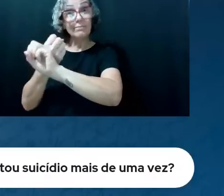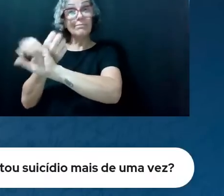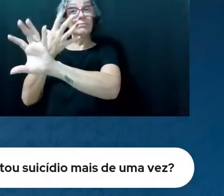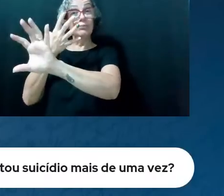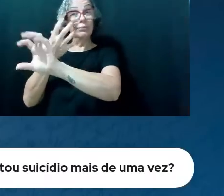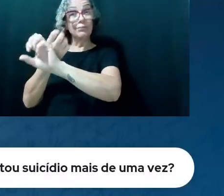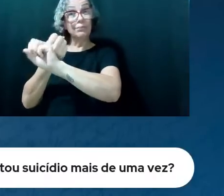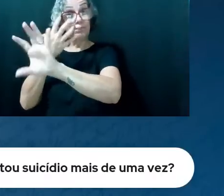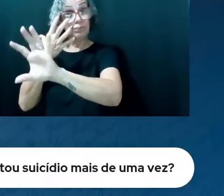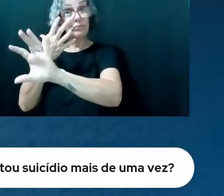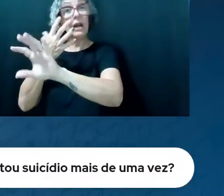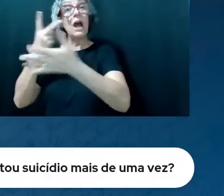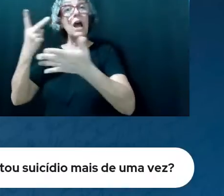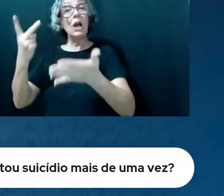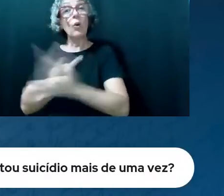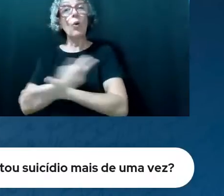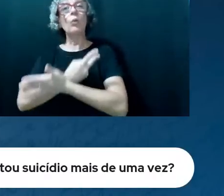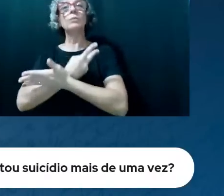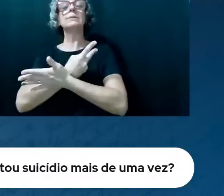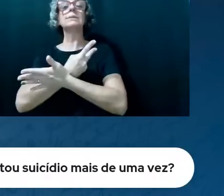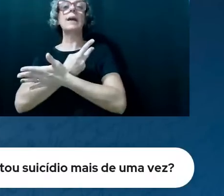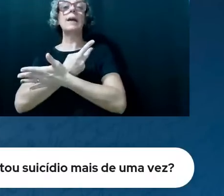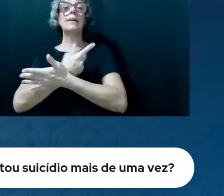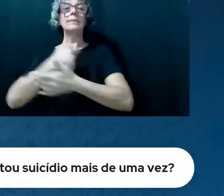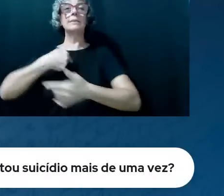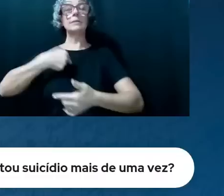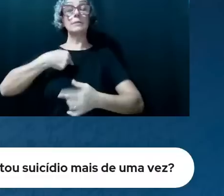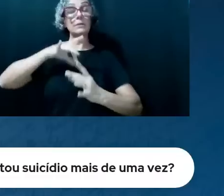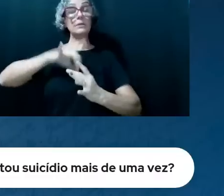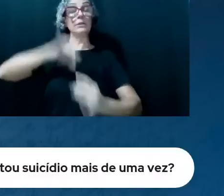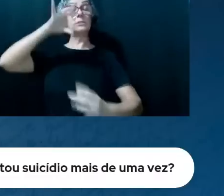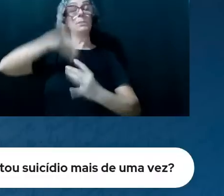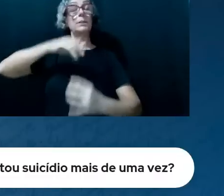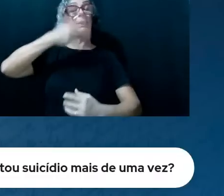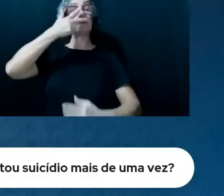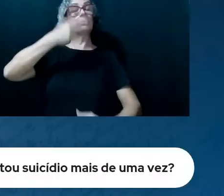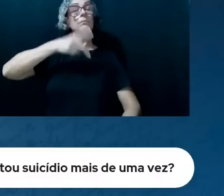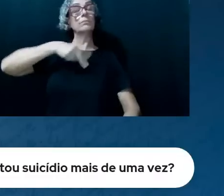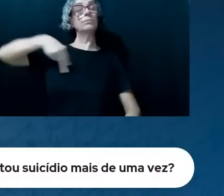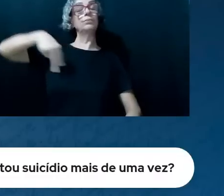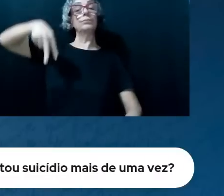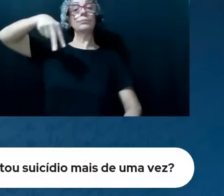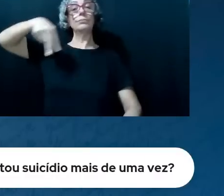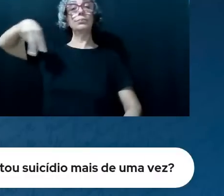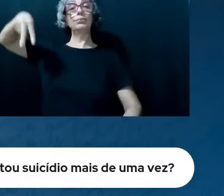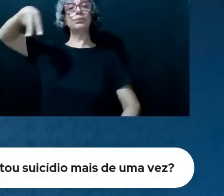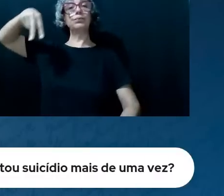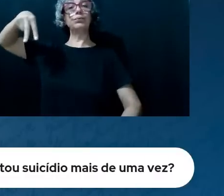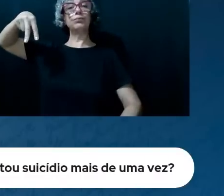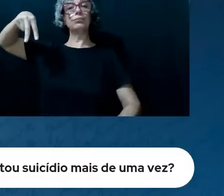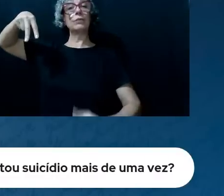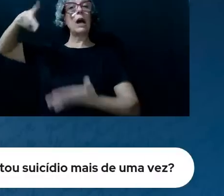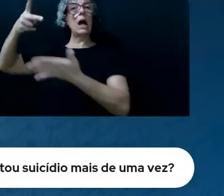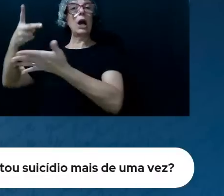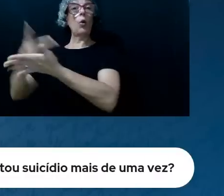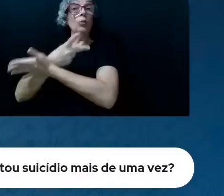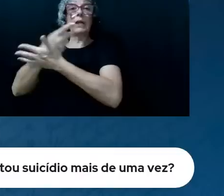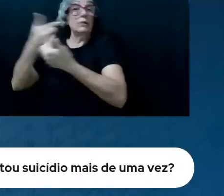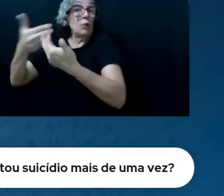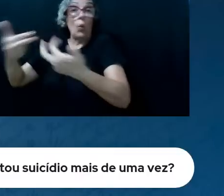de emancipação em que esse convulsionário, em contato com espíritos